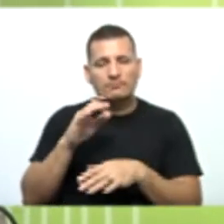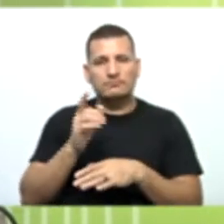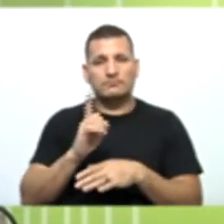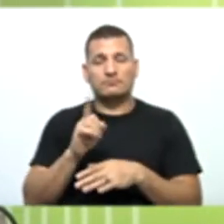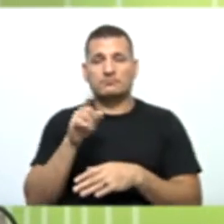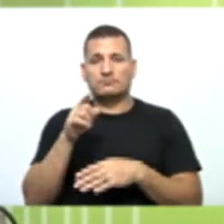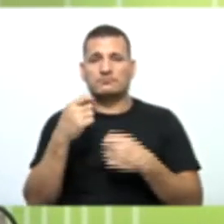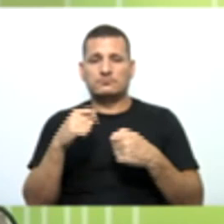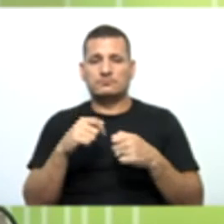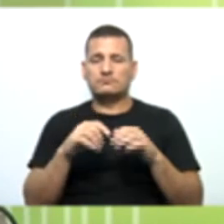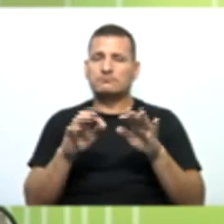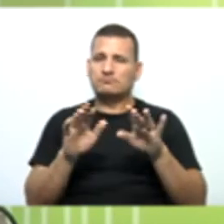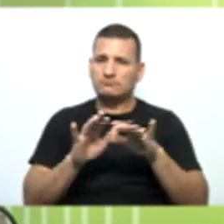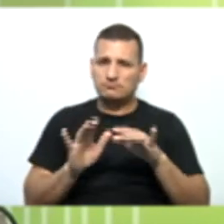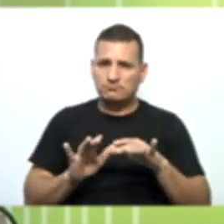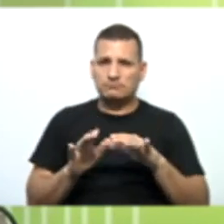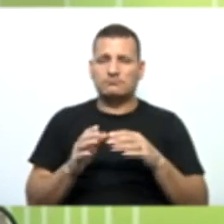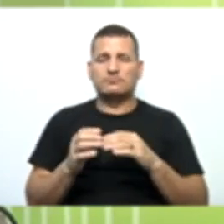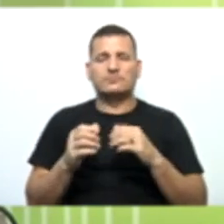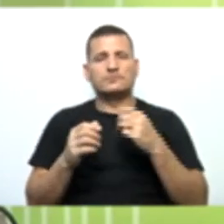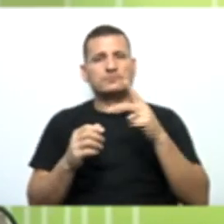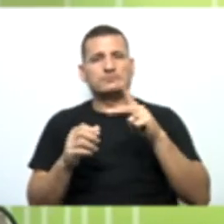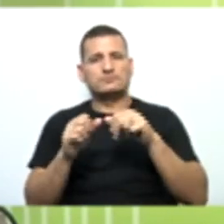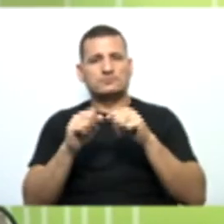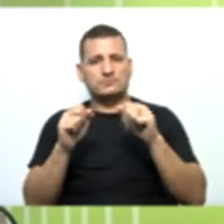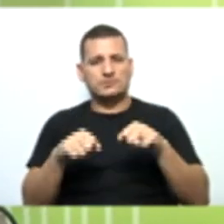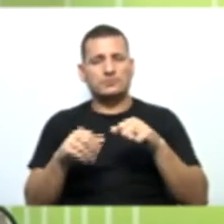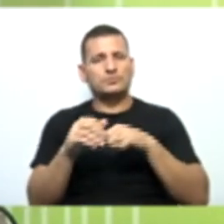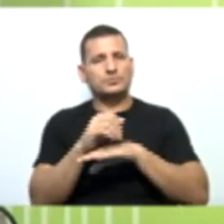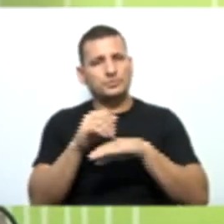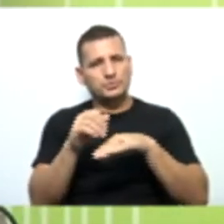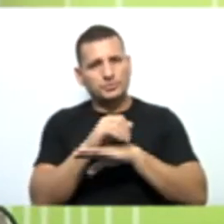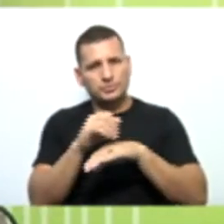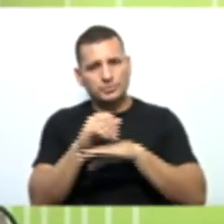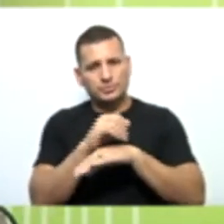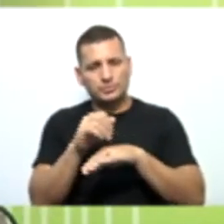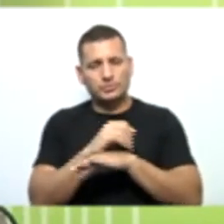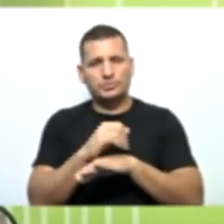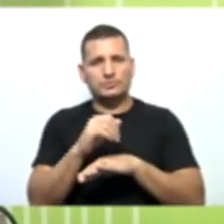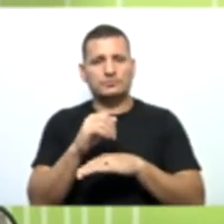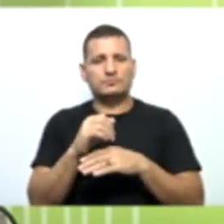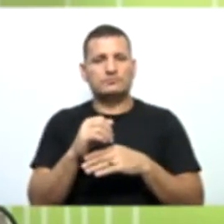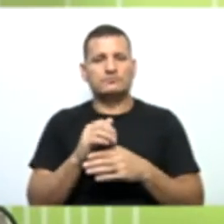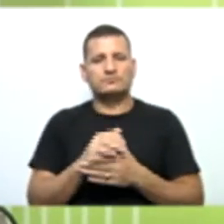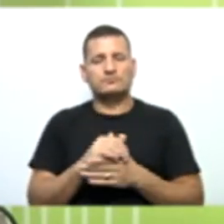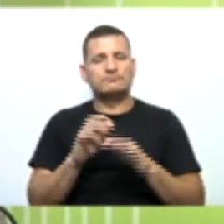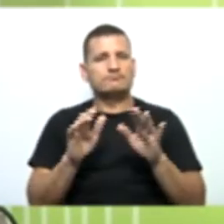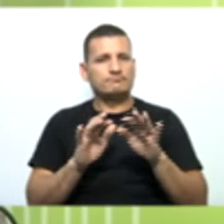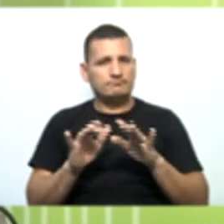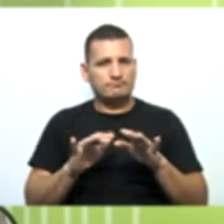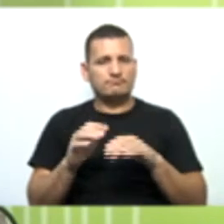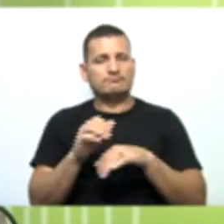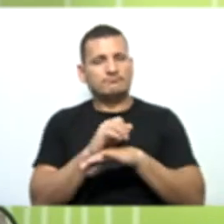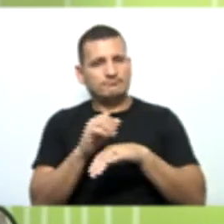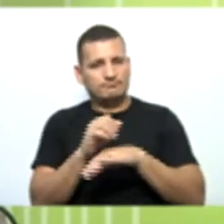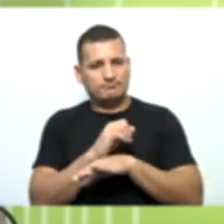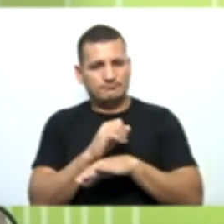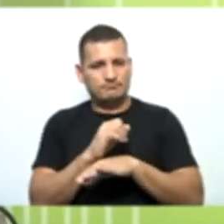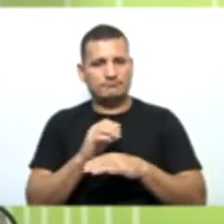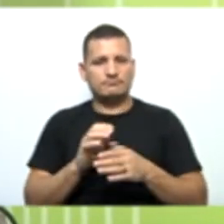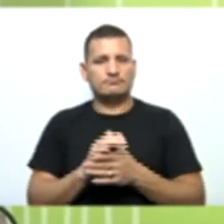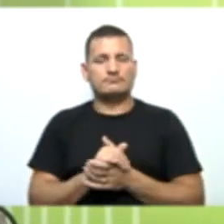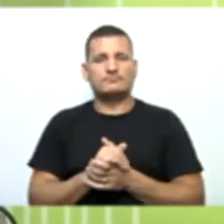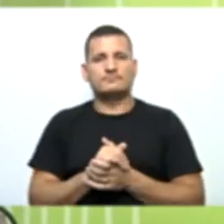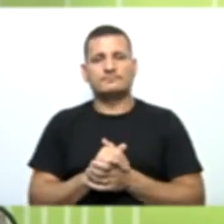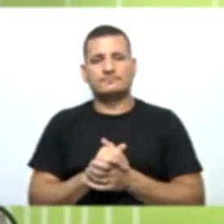que desenvolver, você vai ter que alimentar lá o seu sistema de forma correta. Eu falo em alimentar, mas é o desenvolvimento, não é o